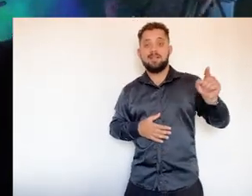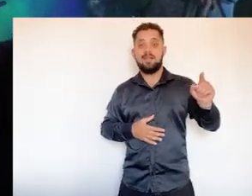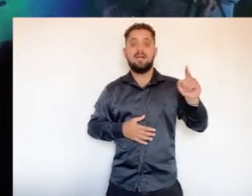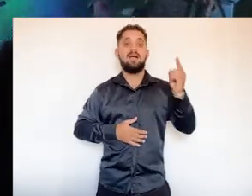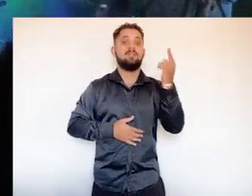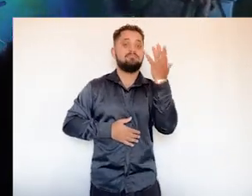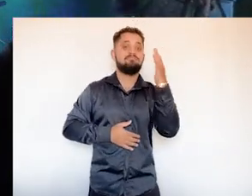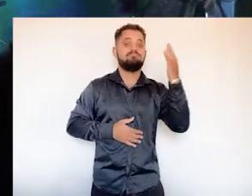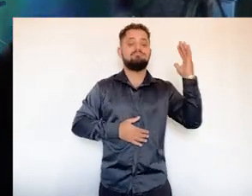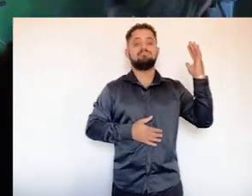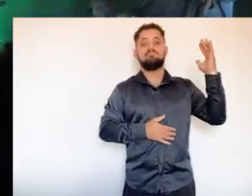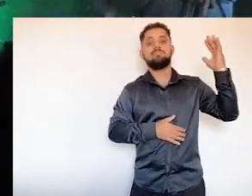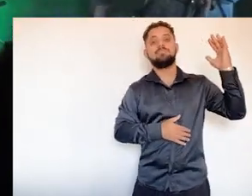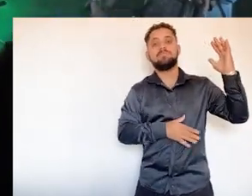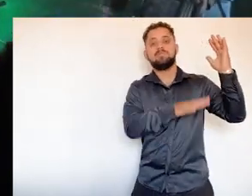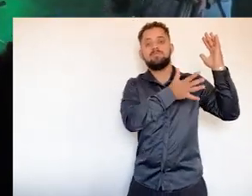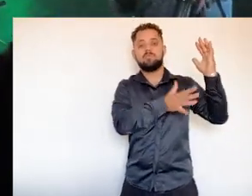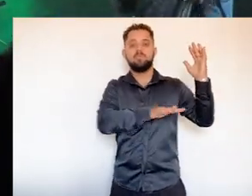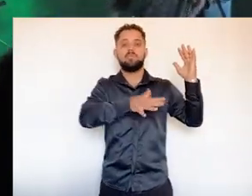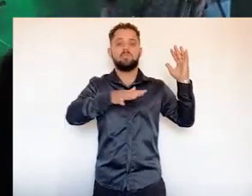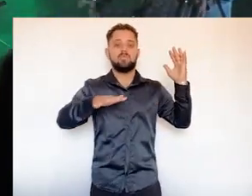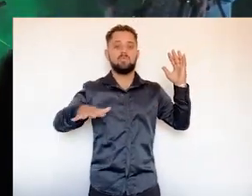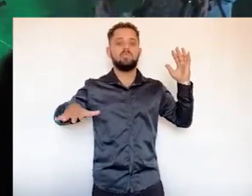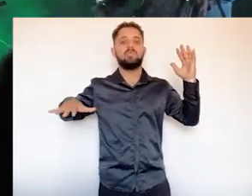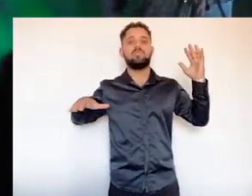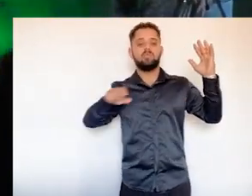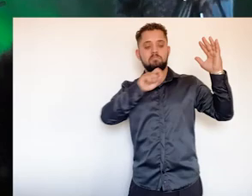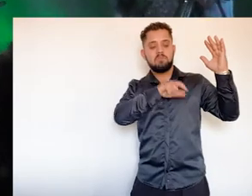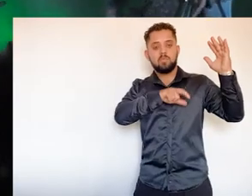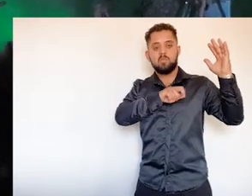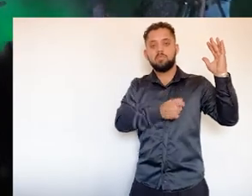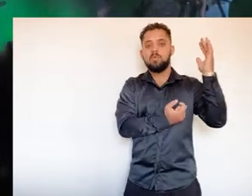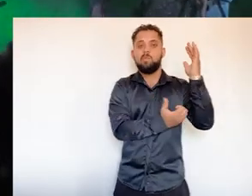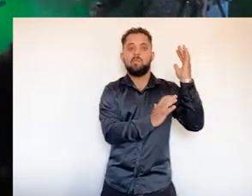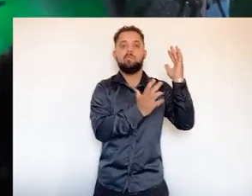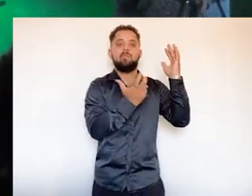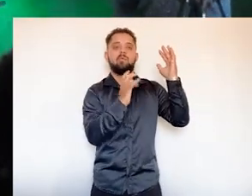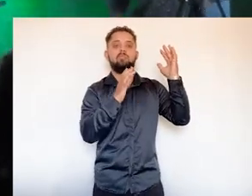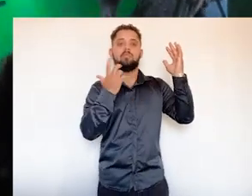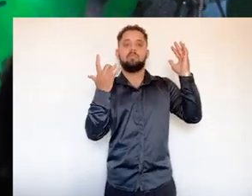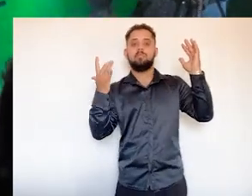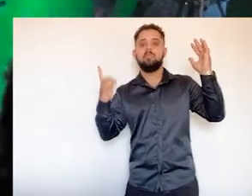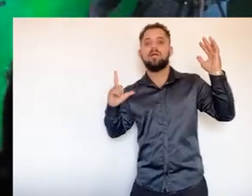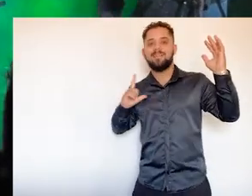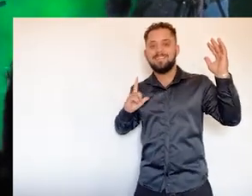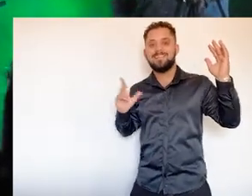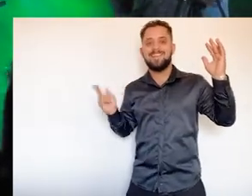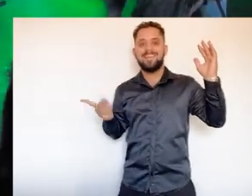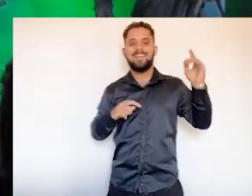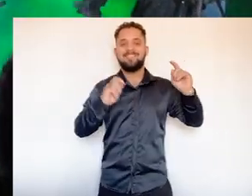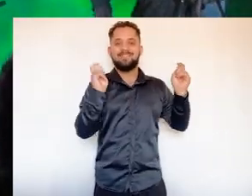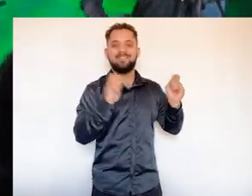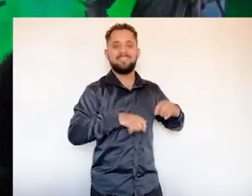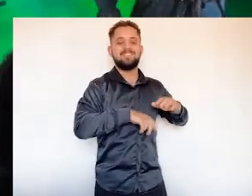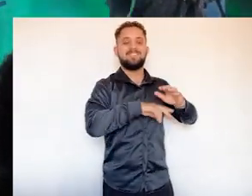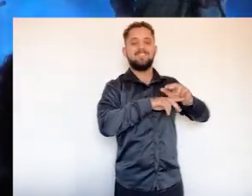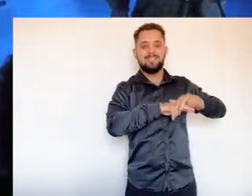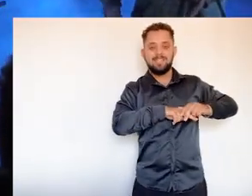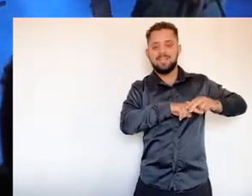Cerrado, tudo que se planta dá. Mangaba, barbatimã, artigo e